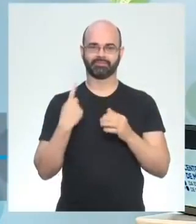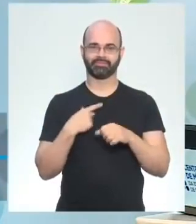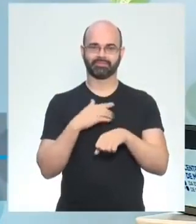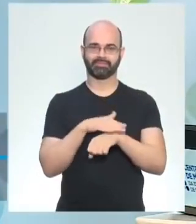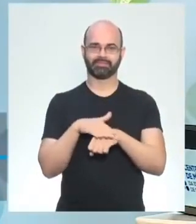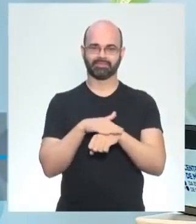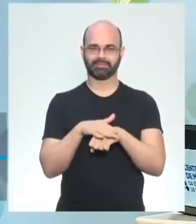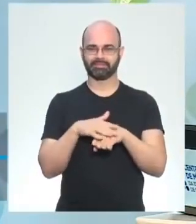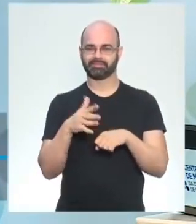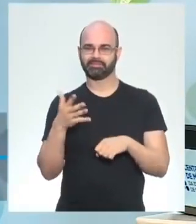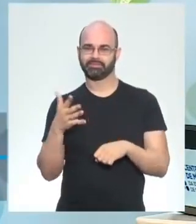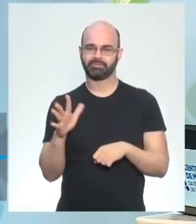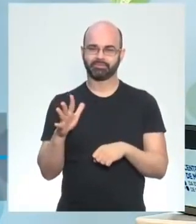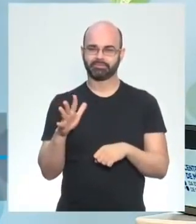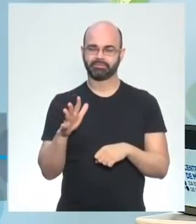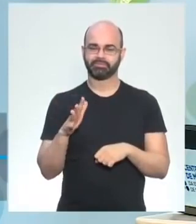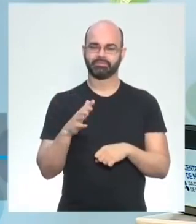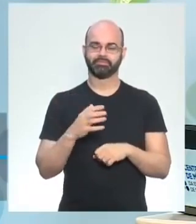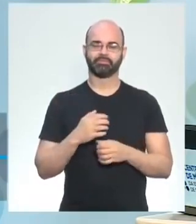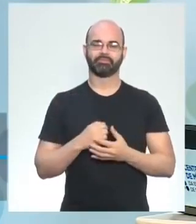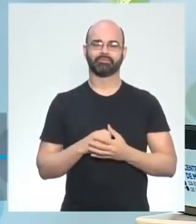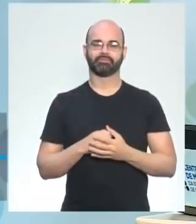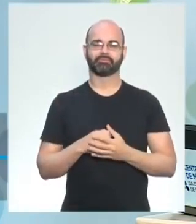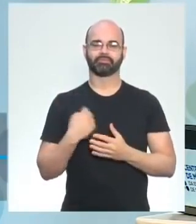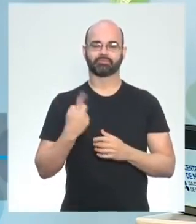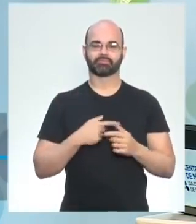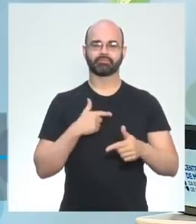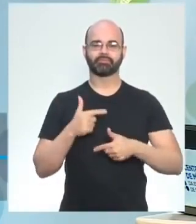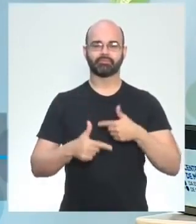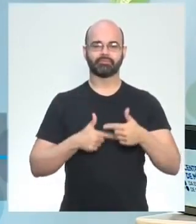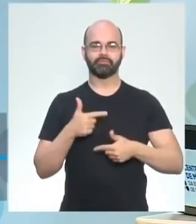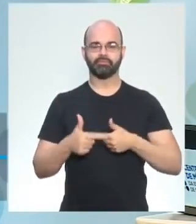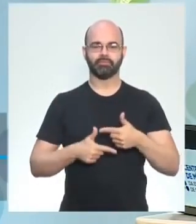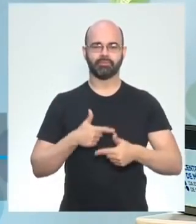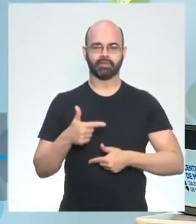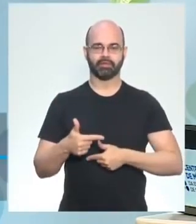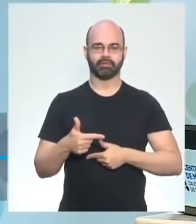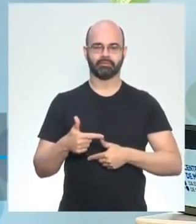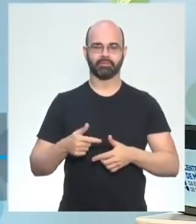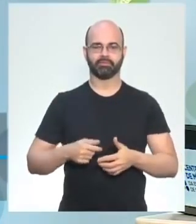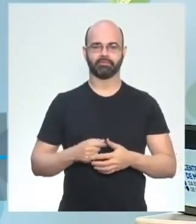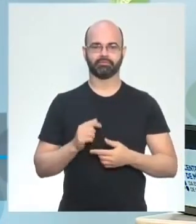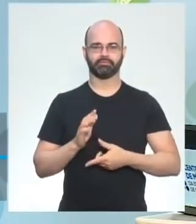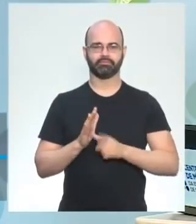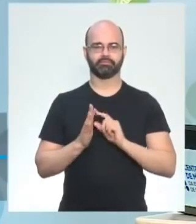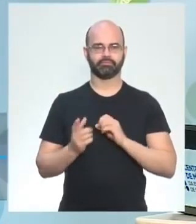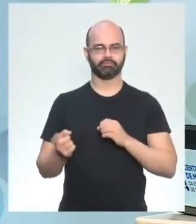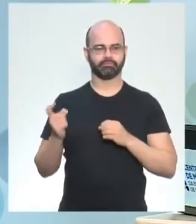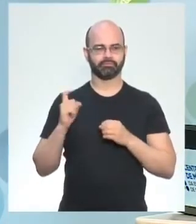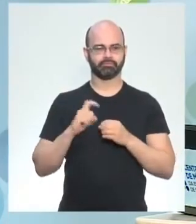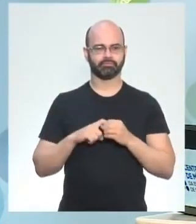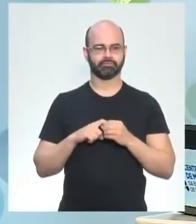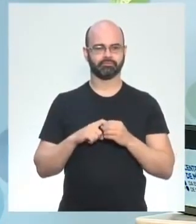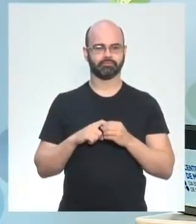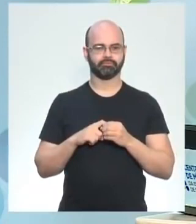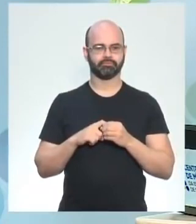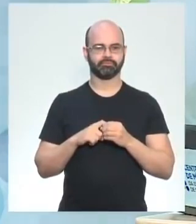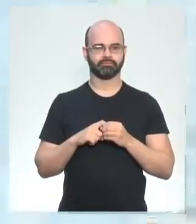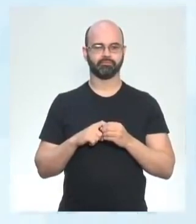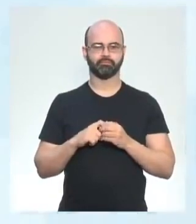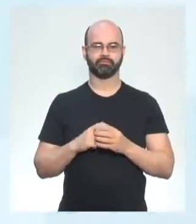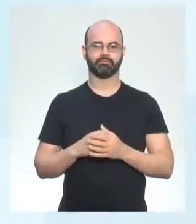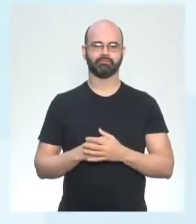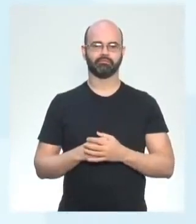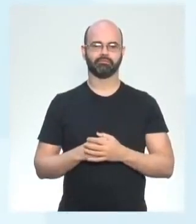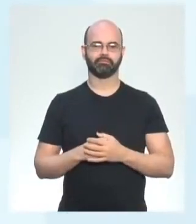da estimativa, né, da forma com que a gente vai trabalhar. Só antes, vou até voltar aqui só para a gente comentar, né, Tony? Ah, sim,